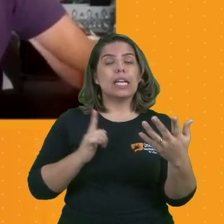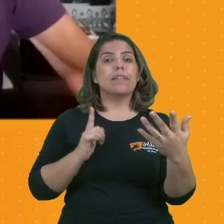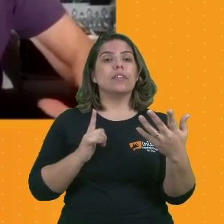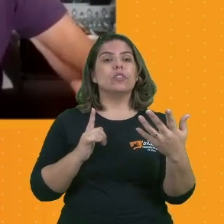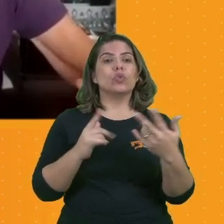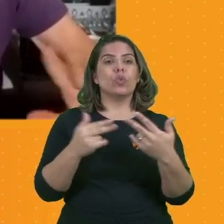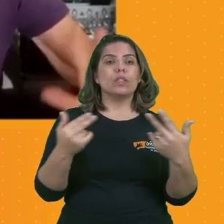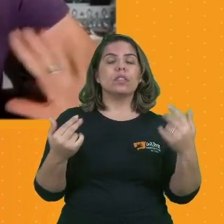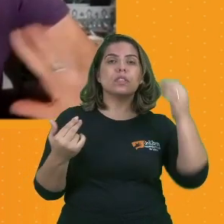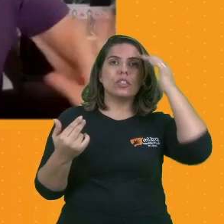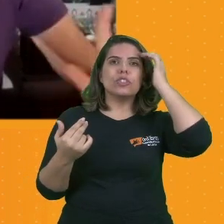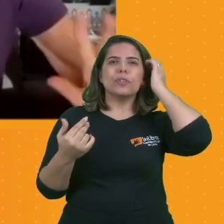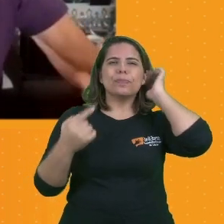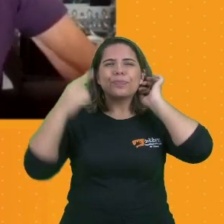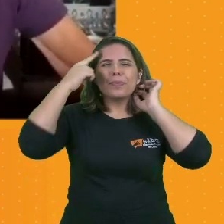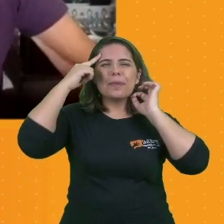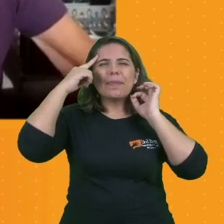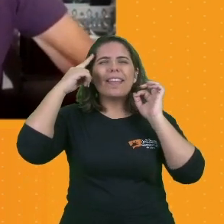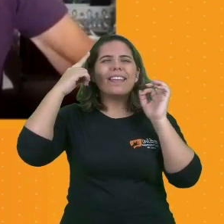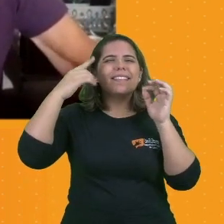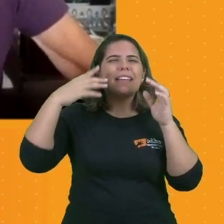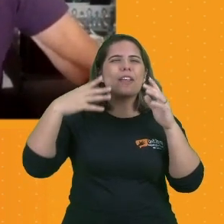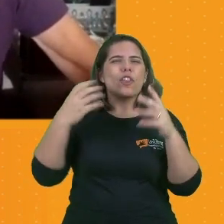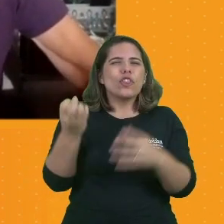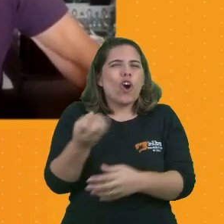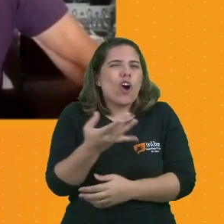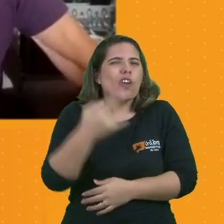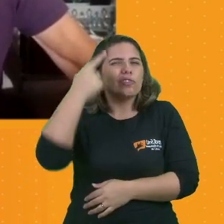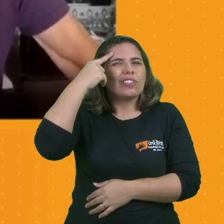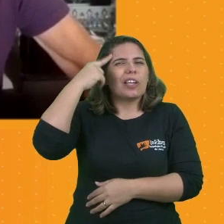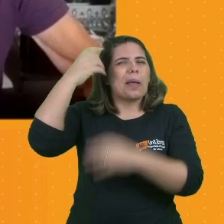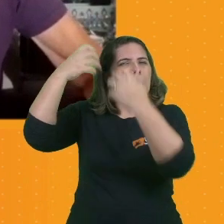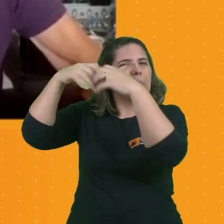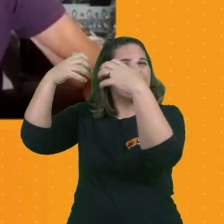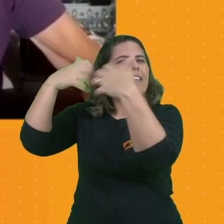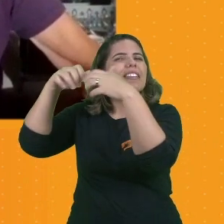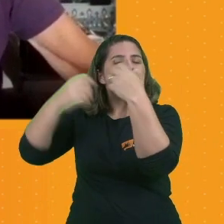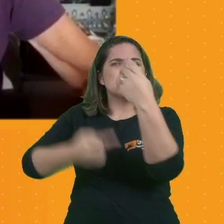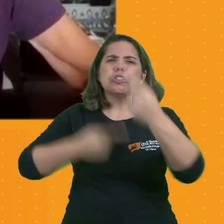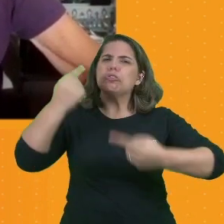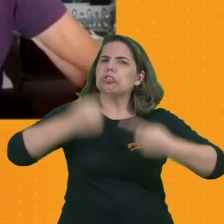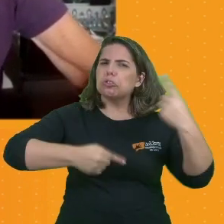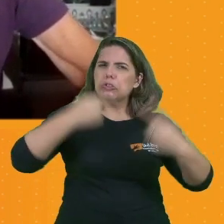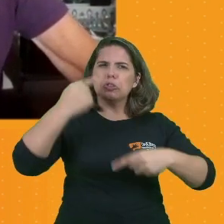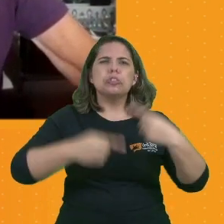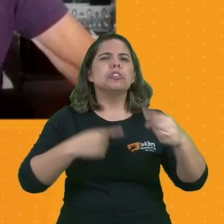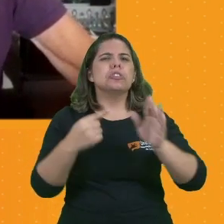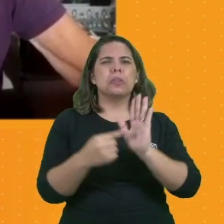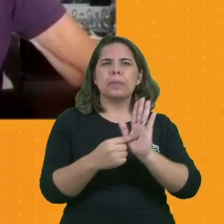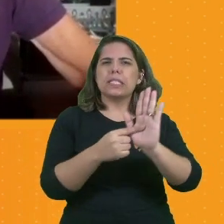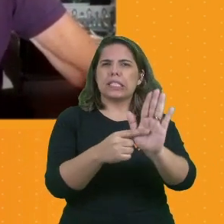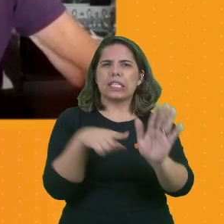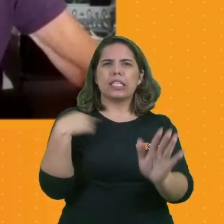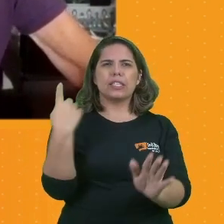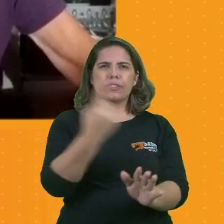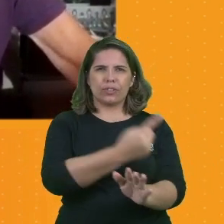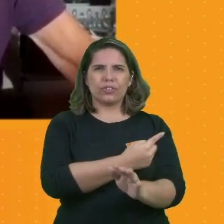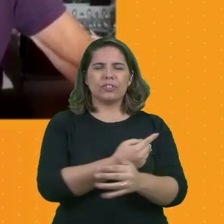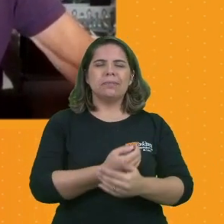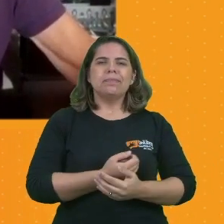bem fresquinhas para serem divulgadas e discutidas apresentar entre